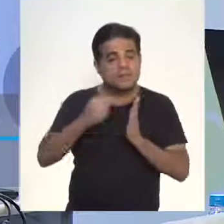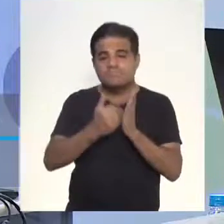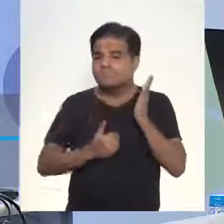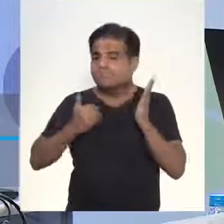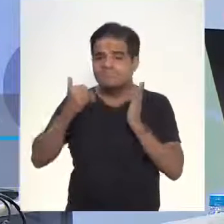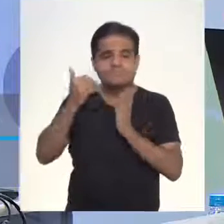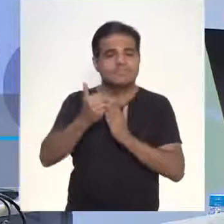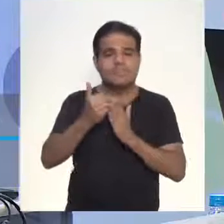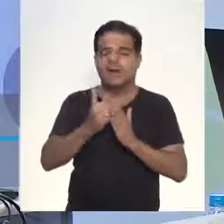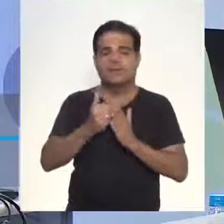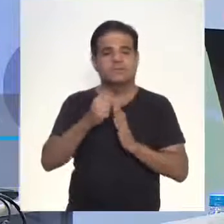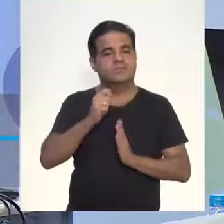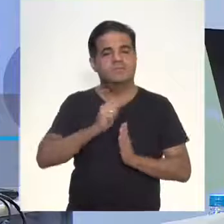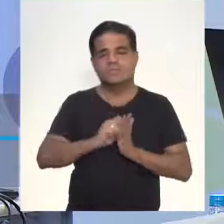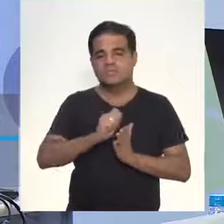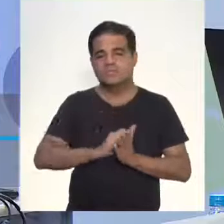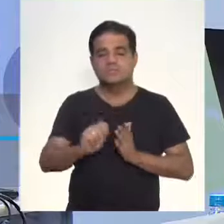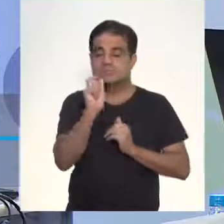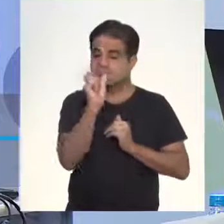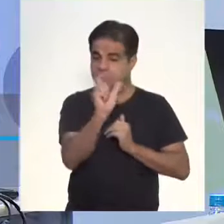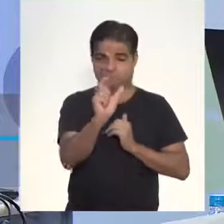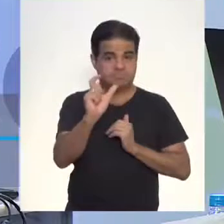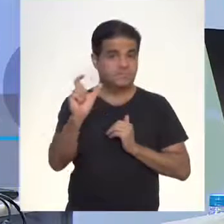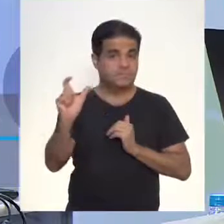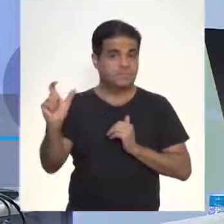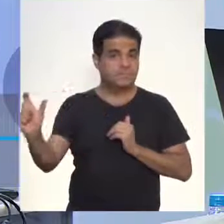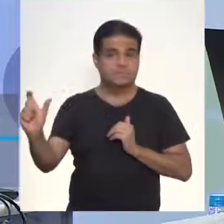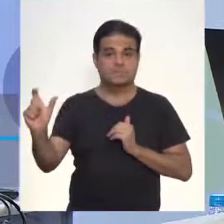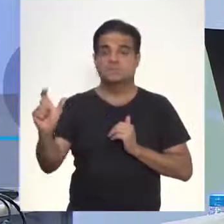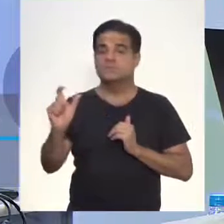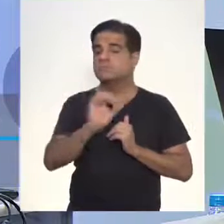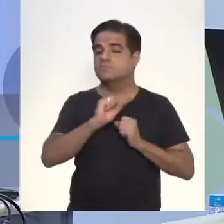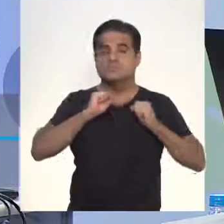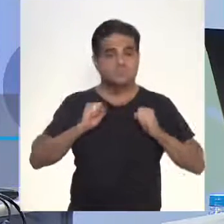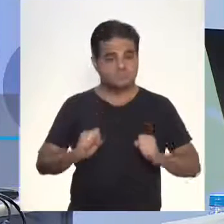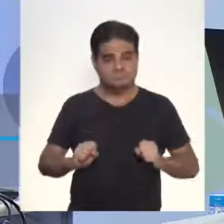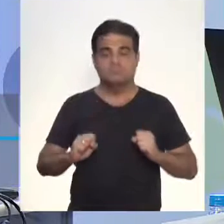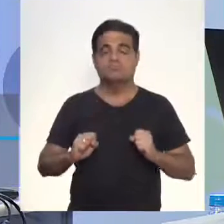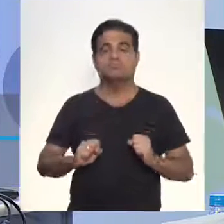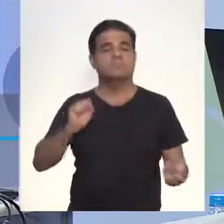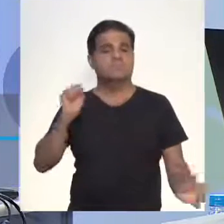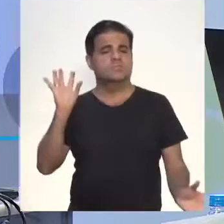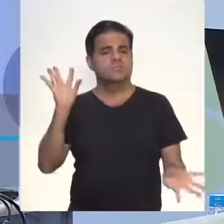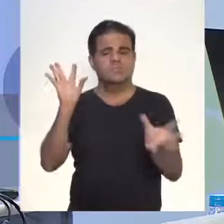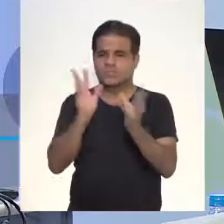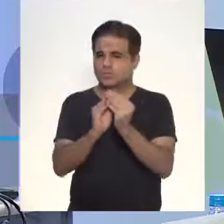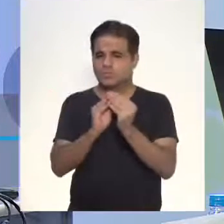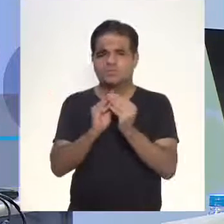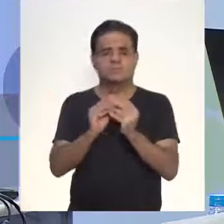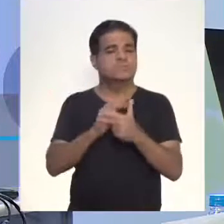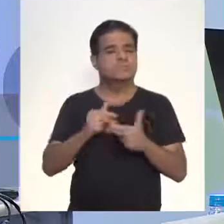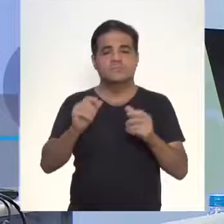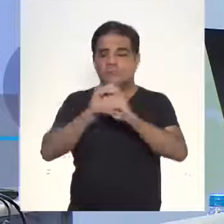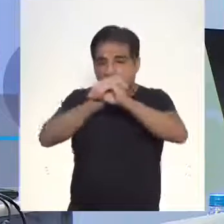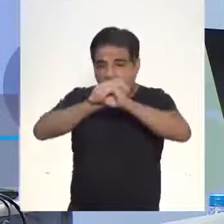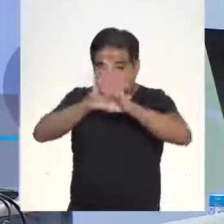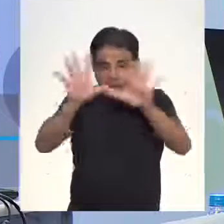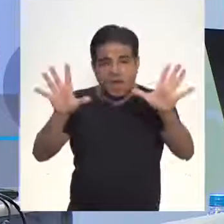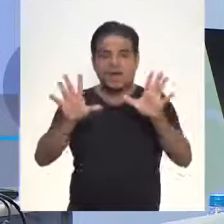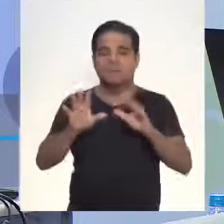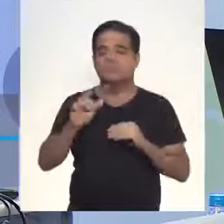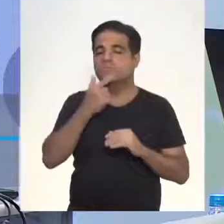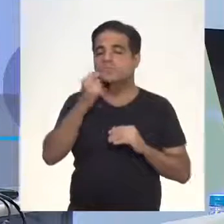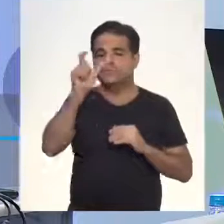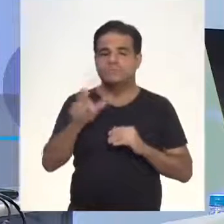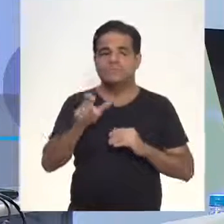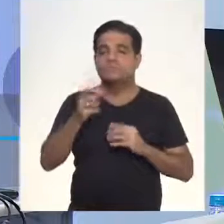está escrito, né? As palavras simplesmente elas podem resumir algo que está implícito, né? Que o autor